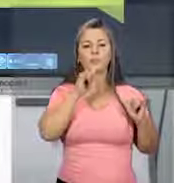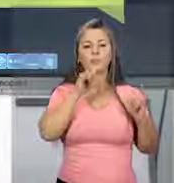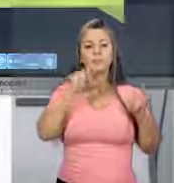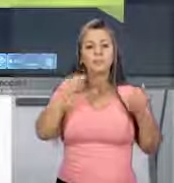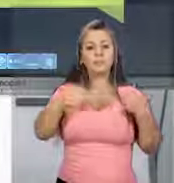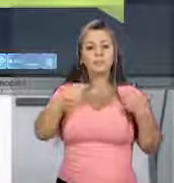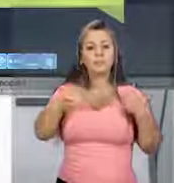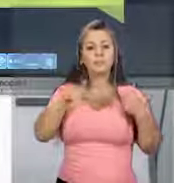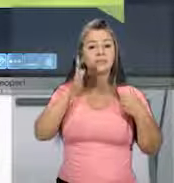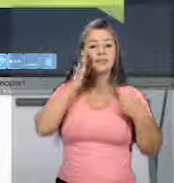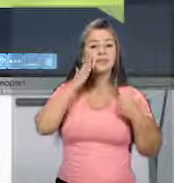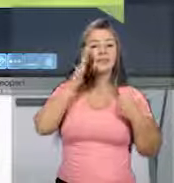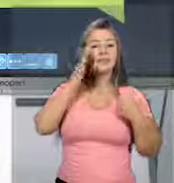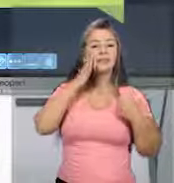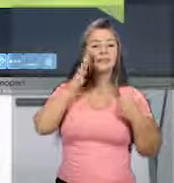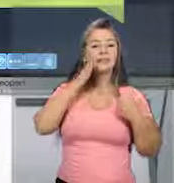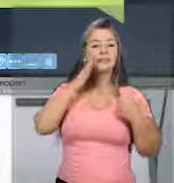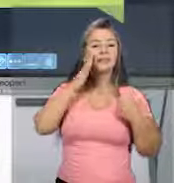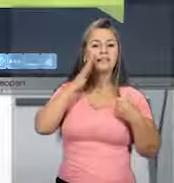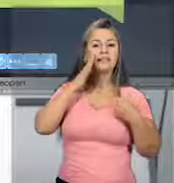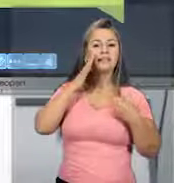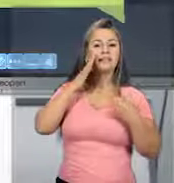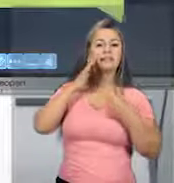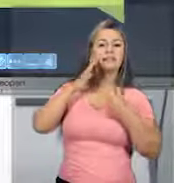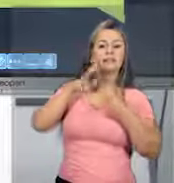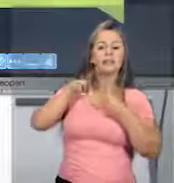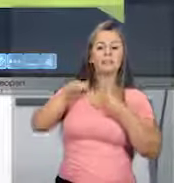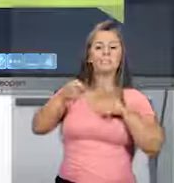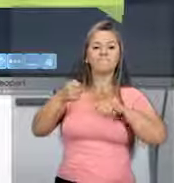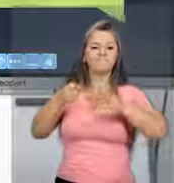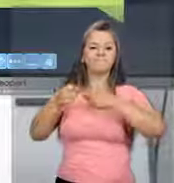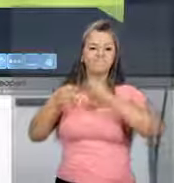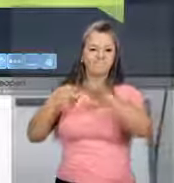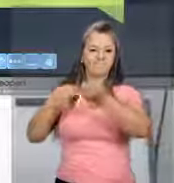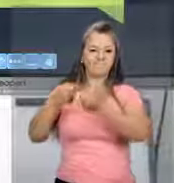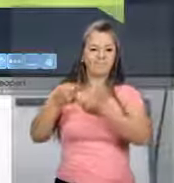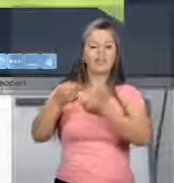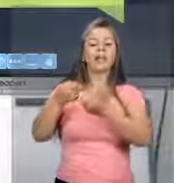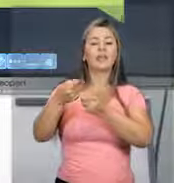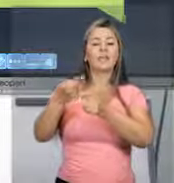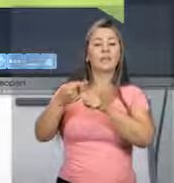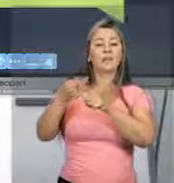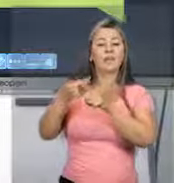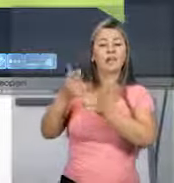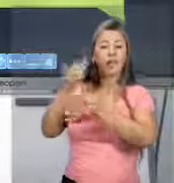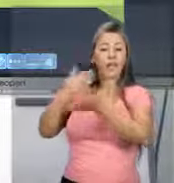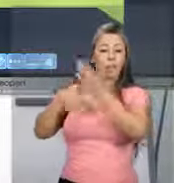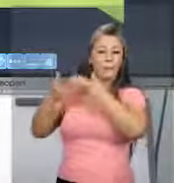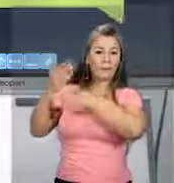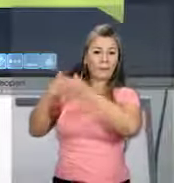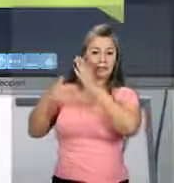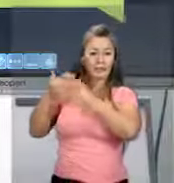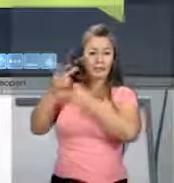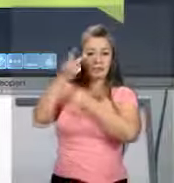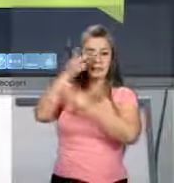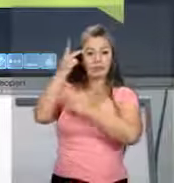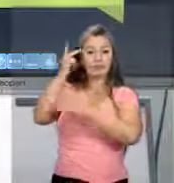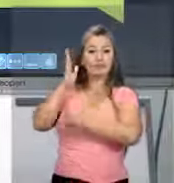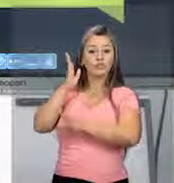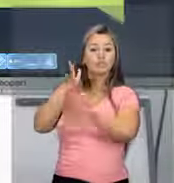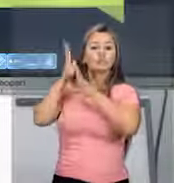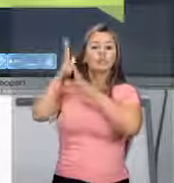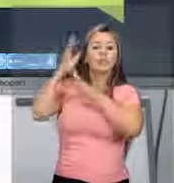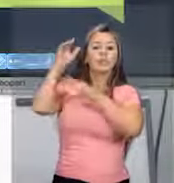conhecimento desse efeito magnético é que a gente conseguiu, que a humanidade conseguiu gerar energia elétrica